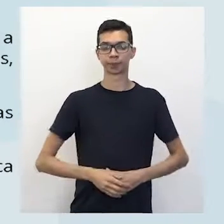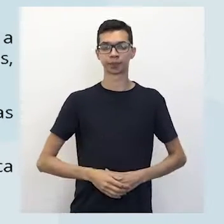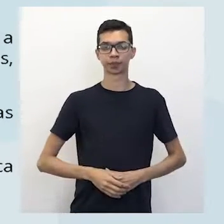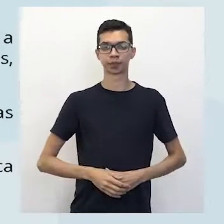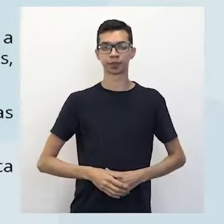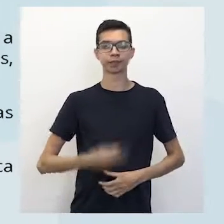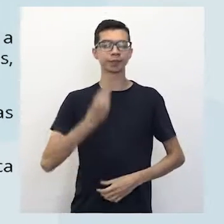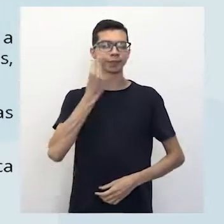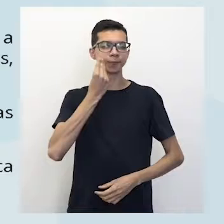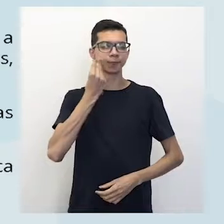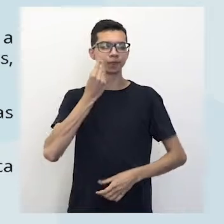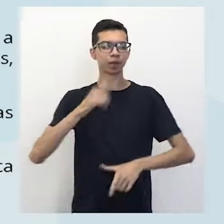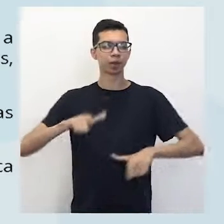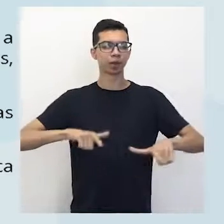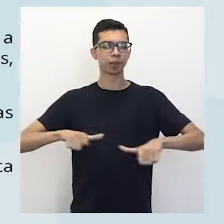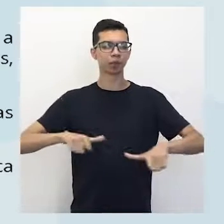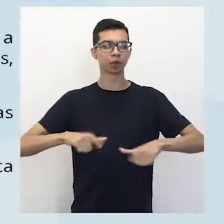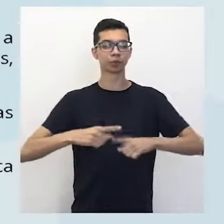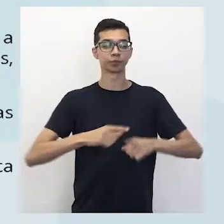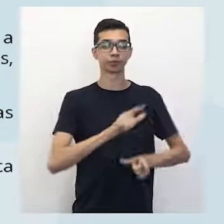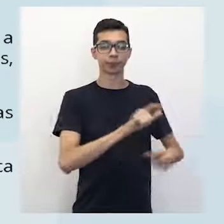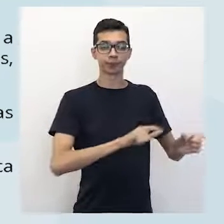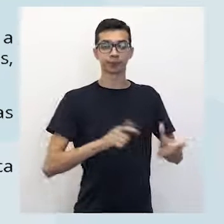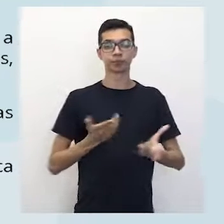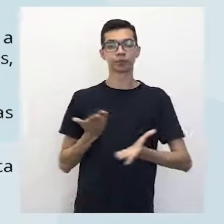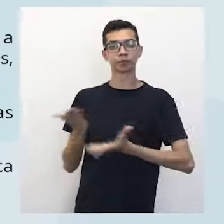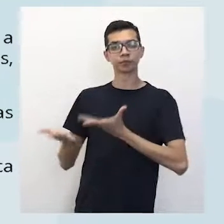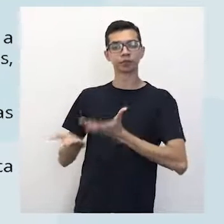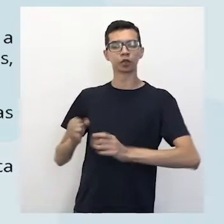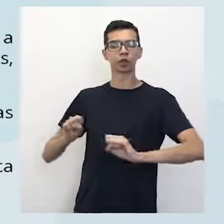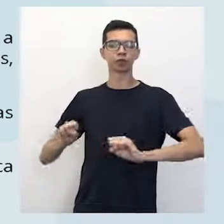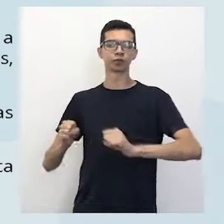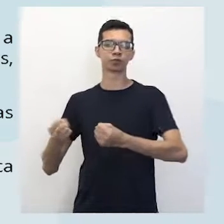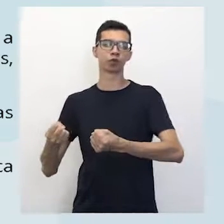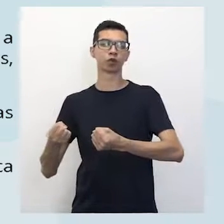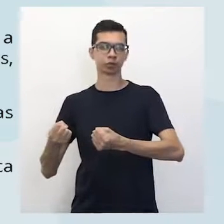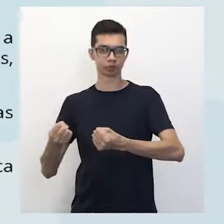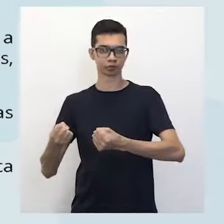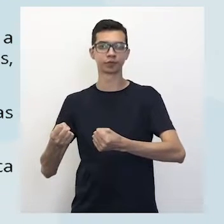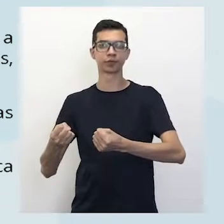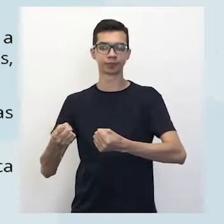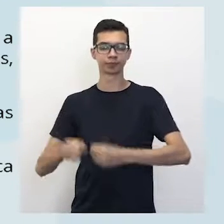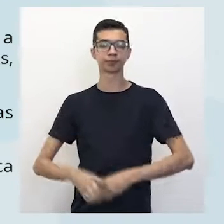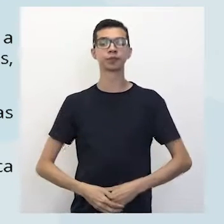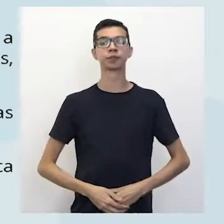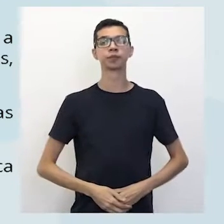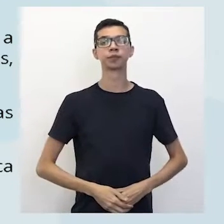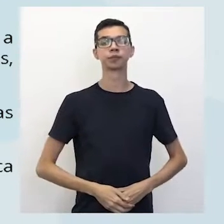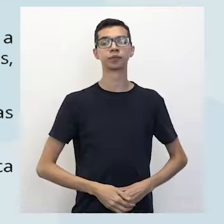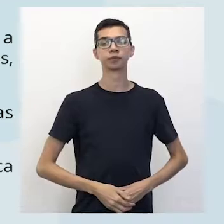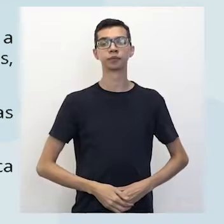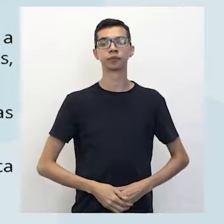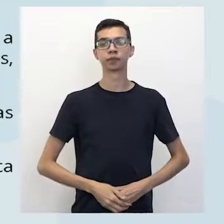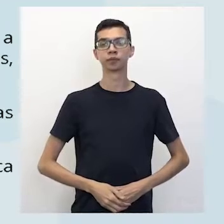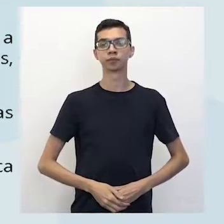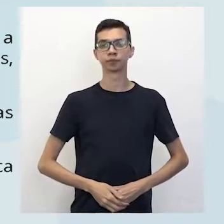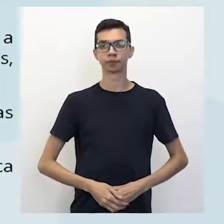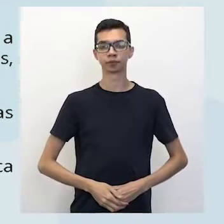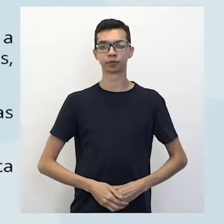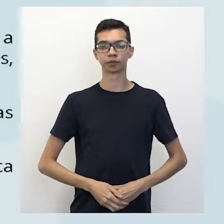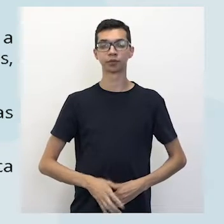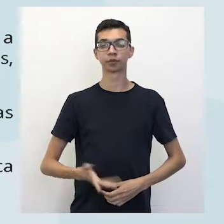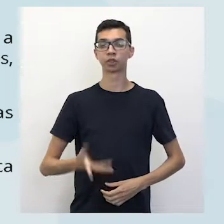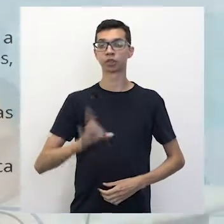para vocês, né? Os servos vão começar a se dedicar de forma exclusiva a outras atividades, ou seja, não sou mais